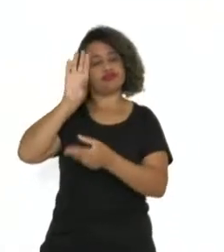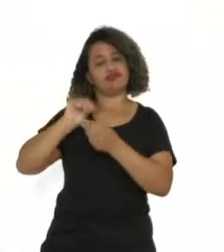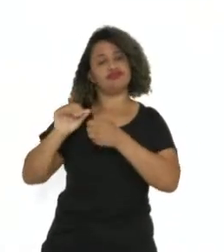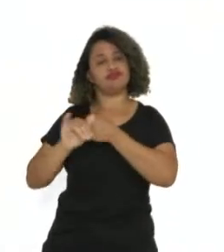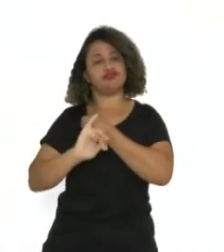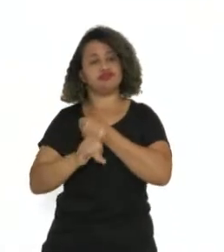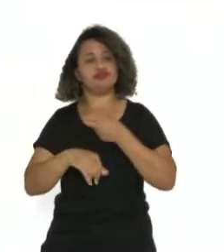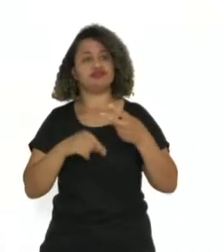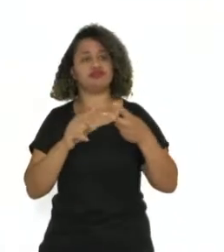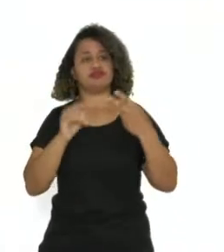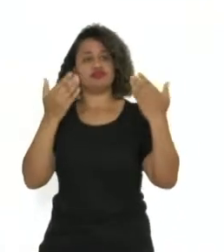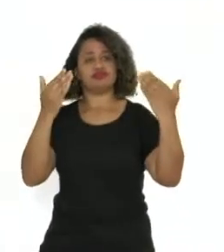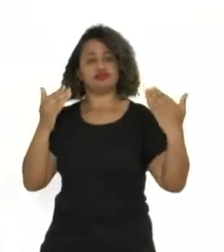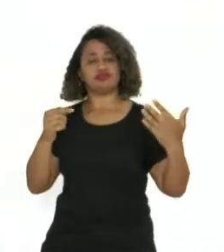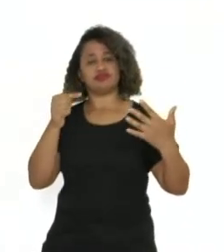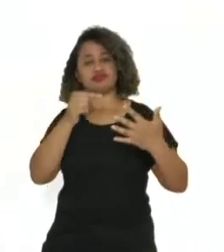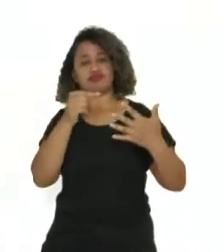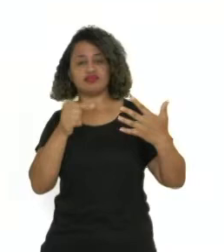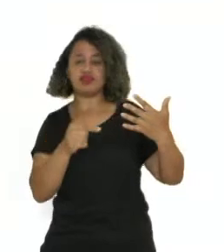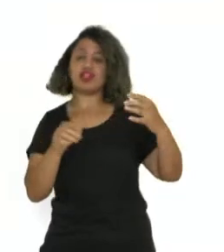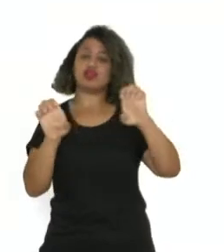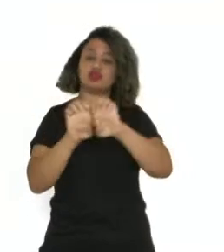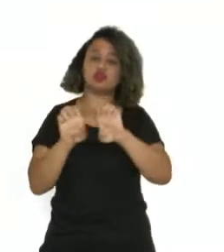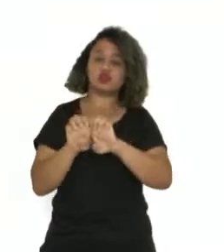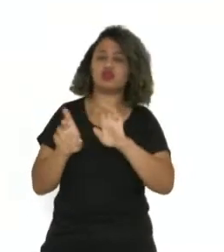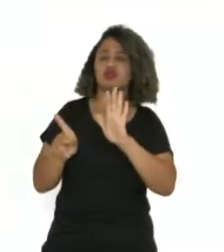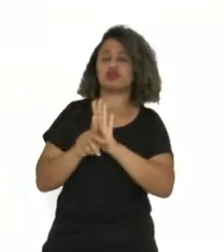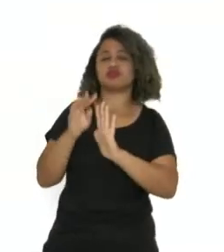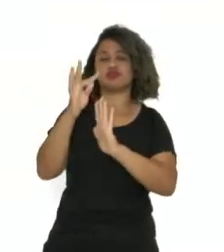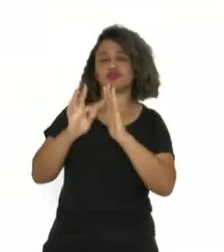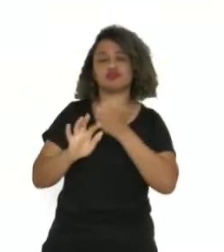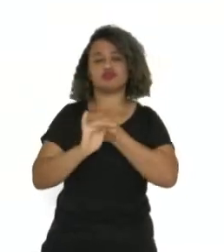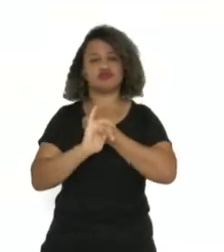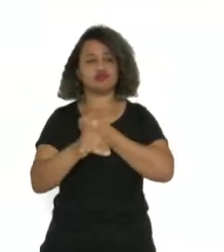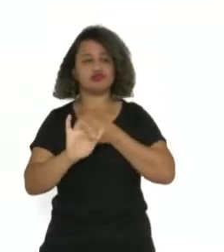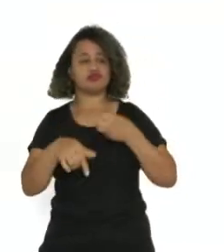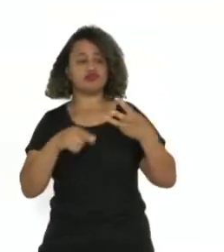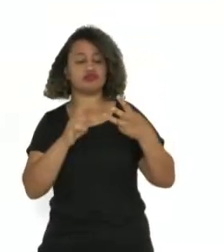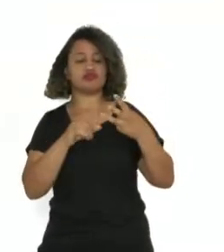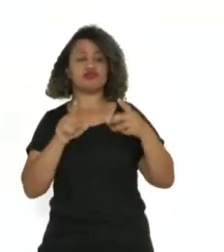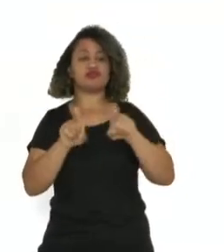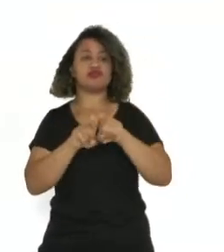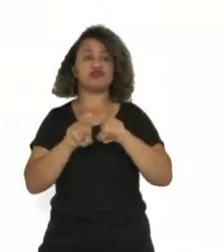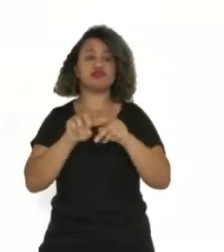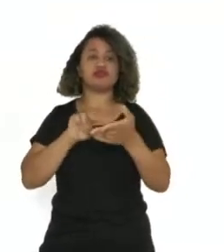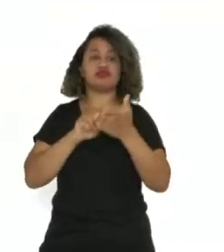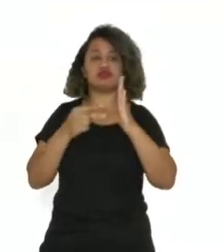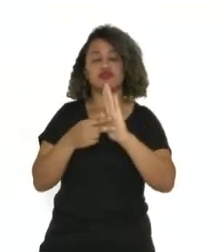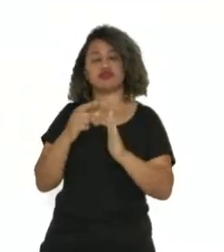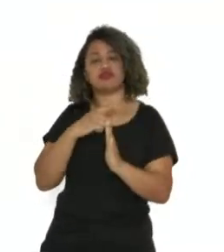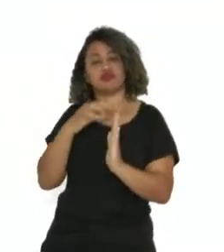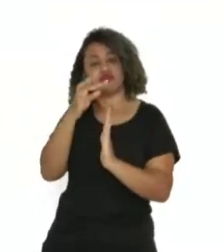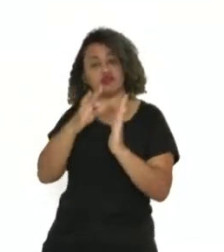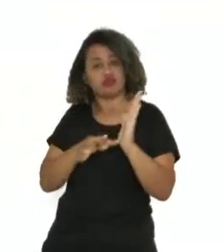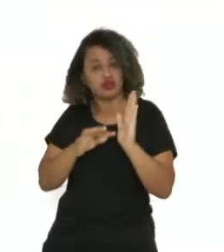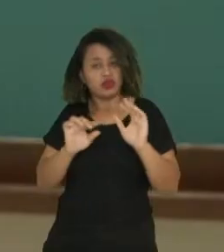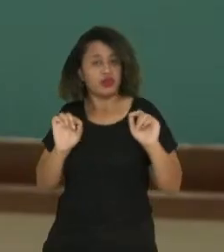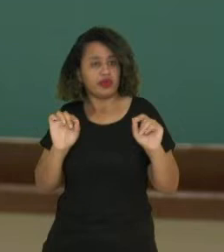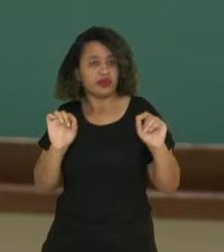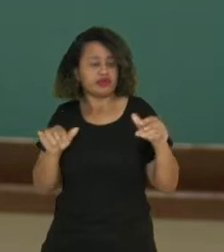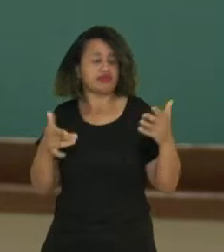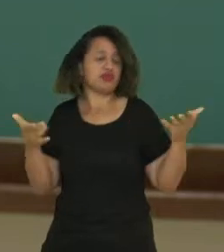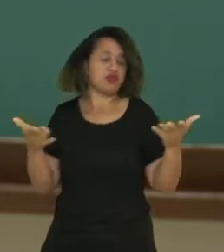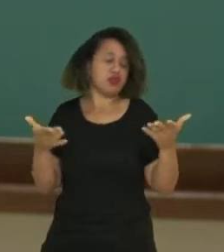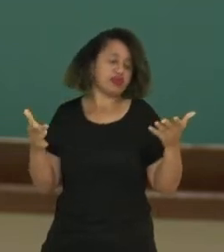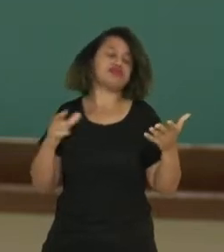crônica, analisar os elementos e estrutura da crônica, deduzir o efeito de sentido das palavras dentro do texto. No nosso